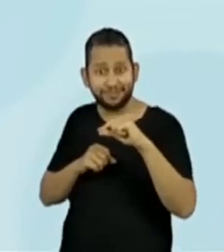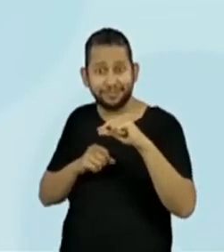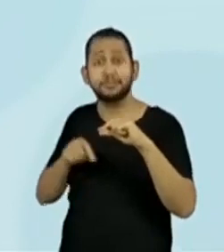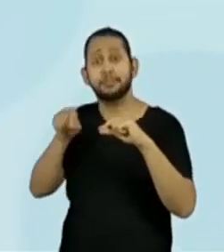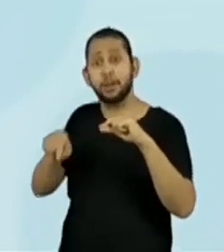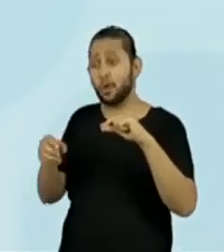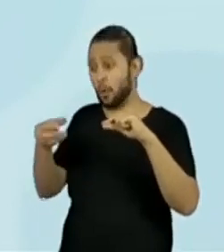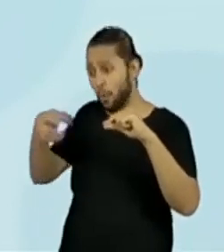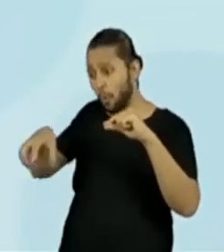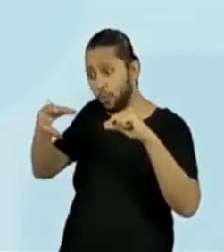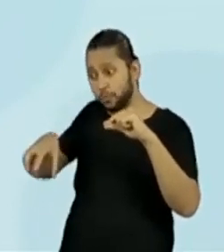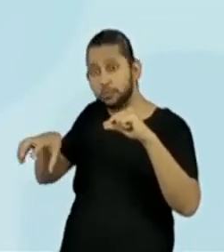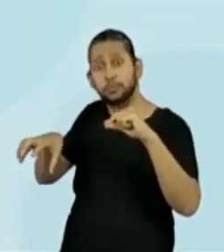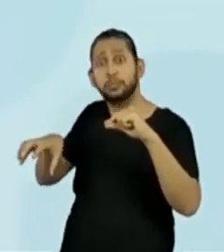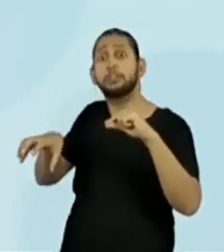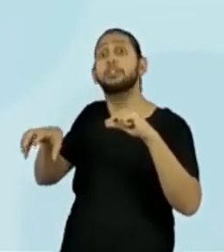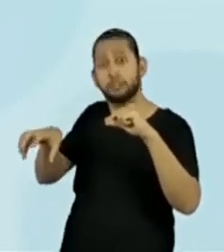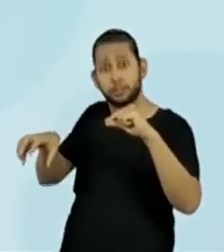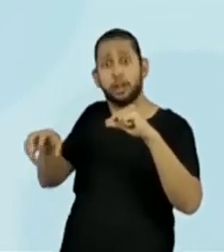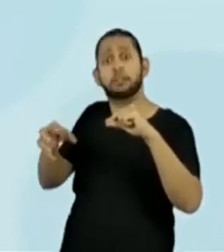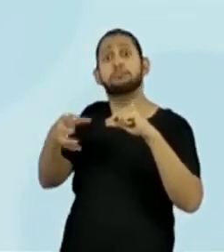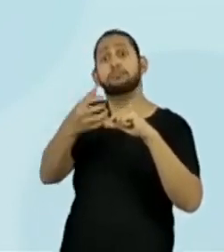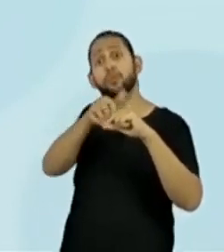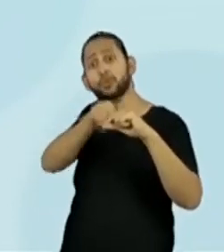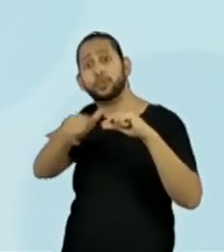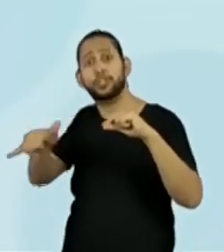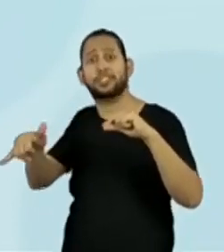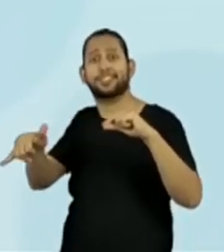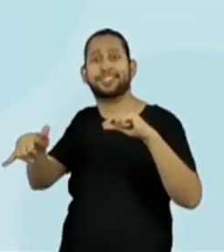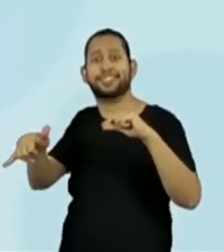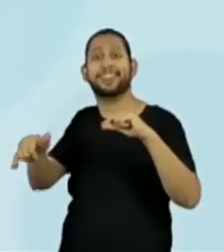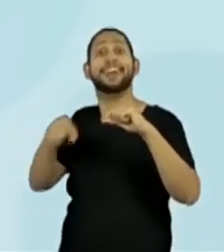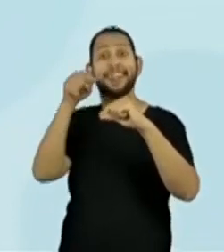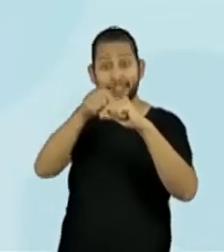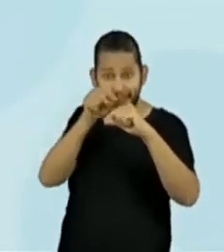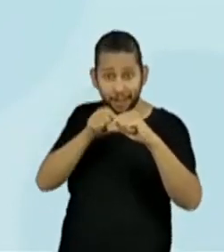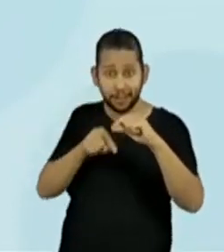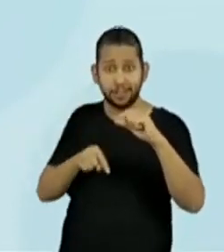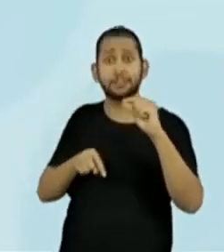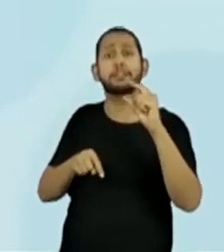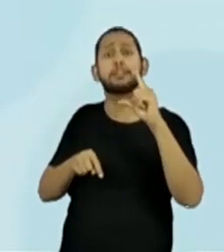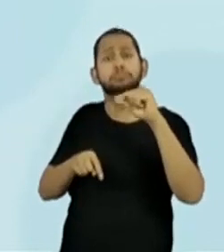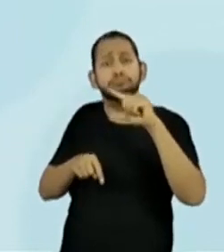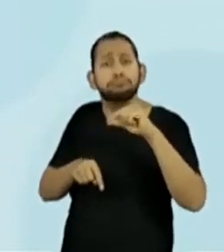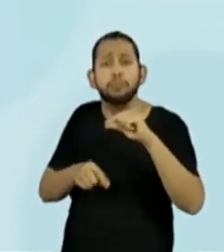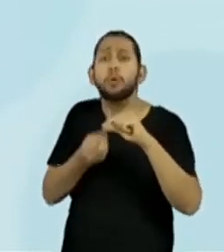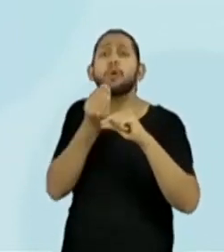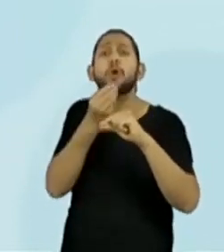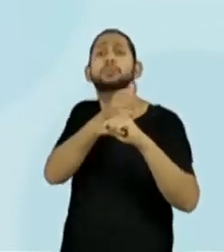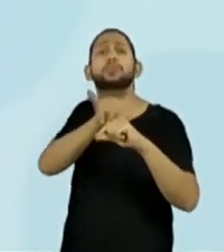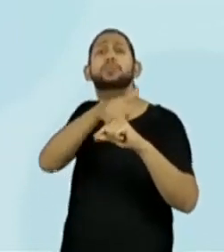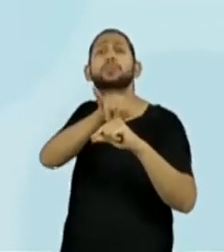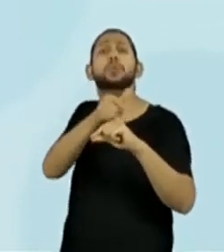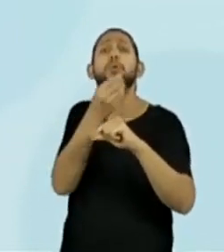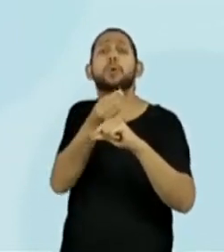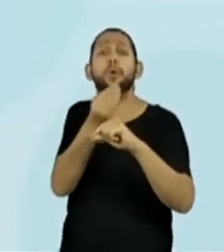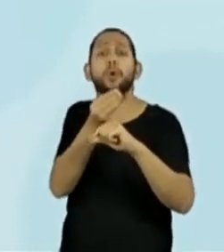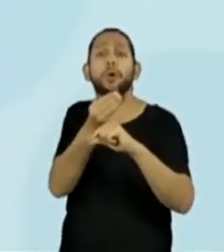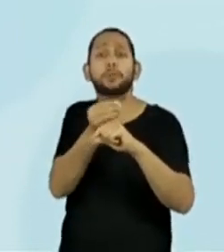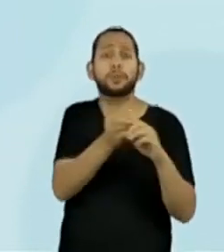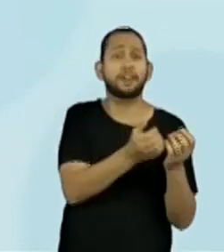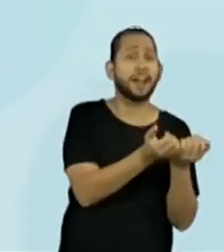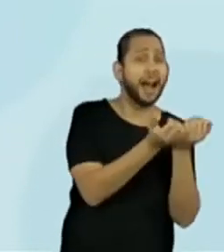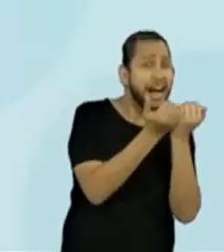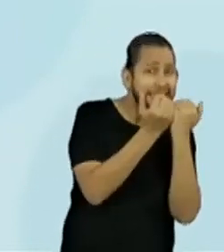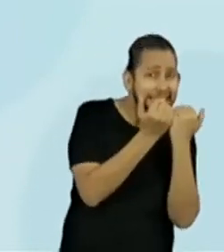foi adquirida pela galinha, tá? A galinha adquire essa energia através